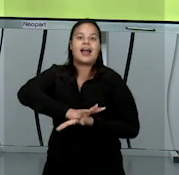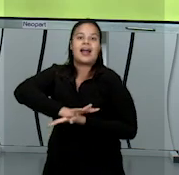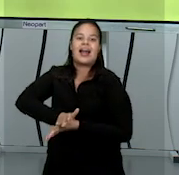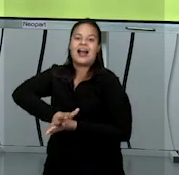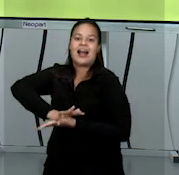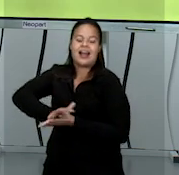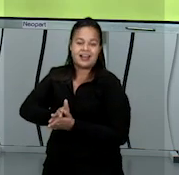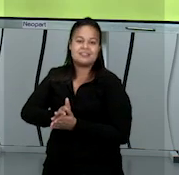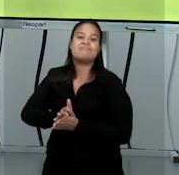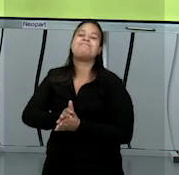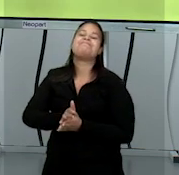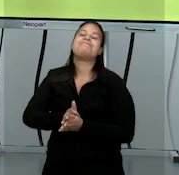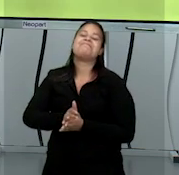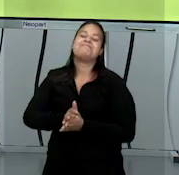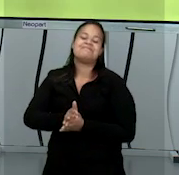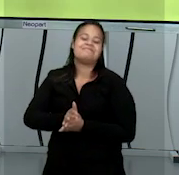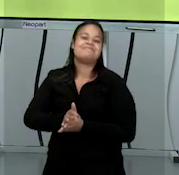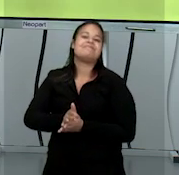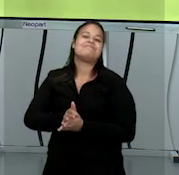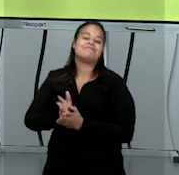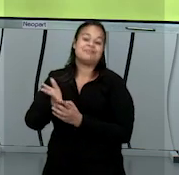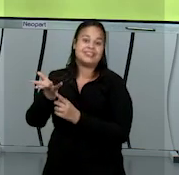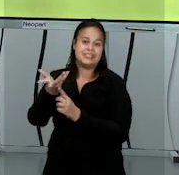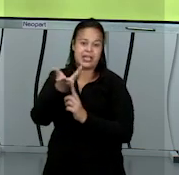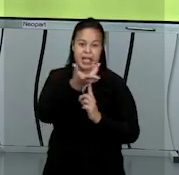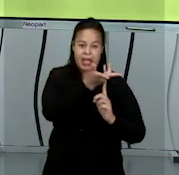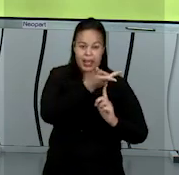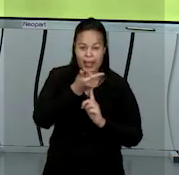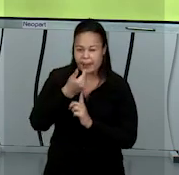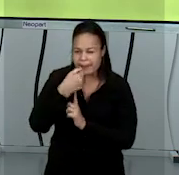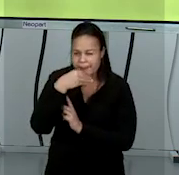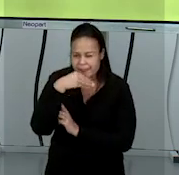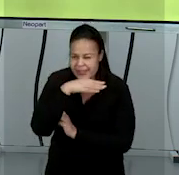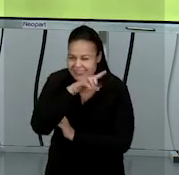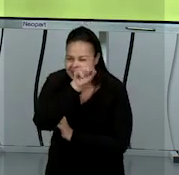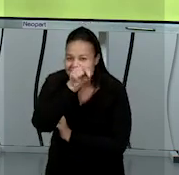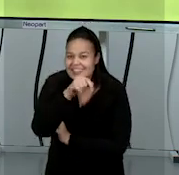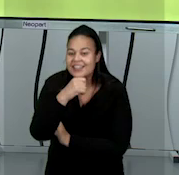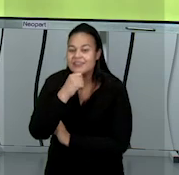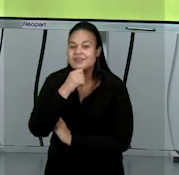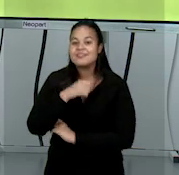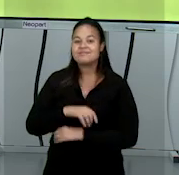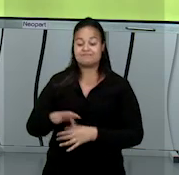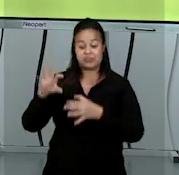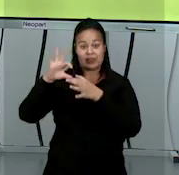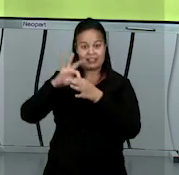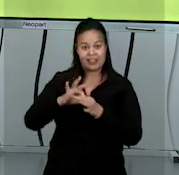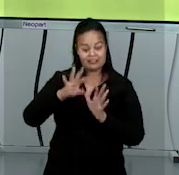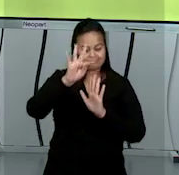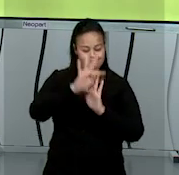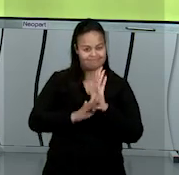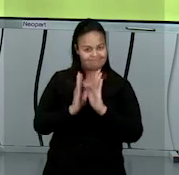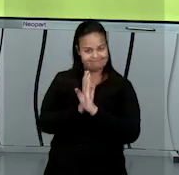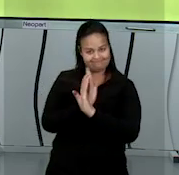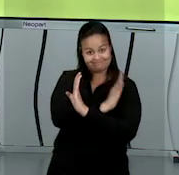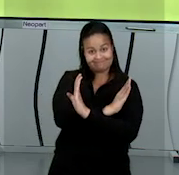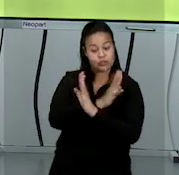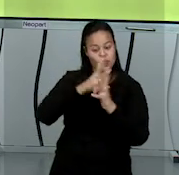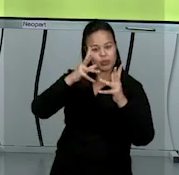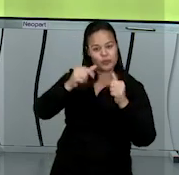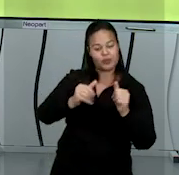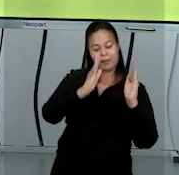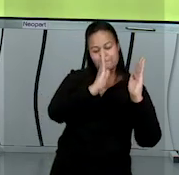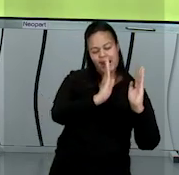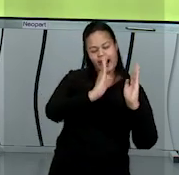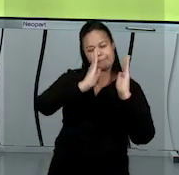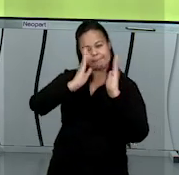racismo. Essa é a obra. Percebe? O texto, o pretexto e o contexto. Está tudo ali colocado.